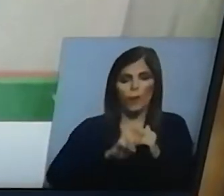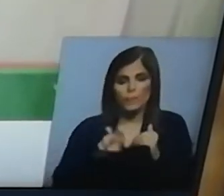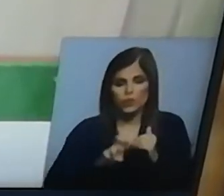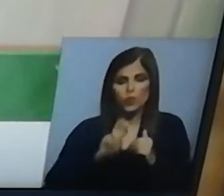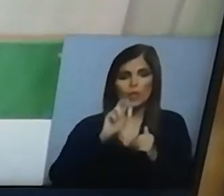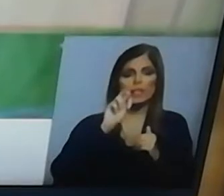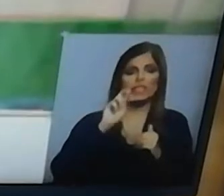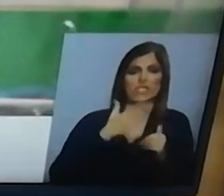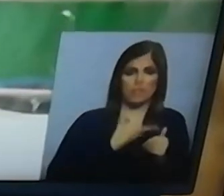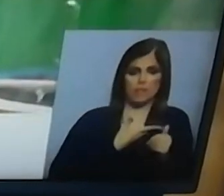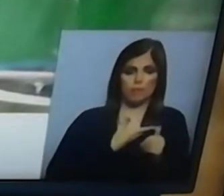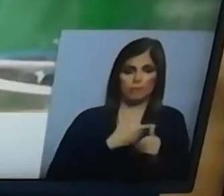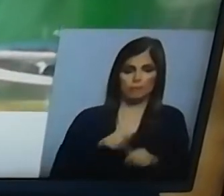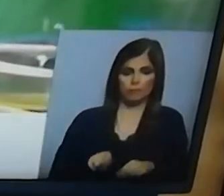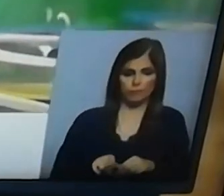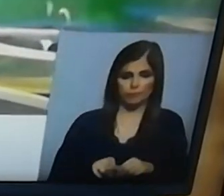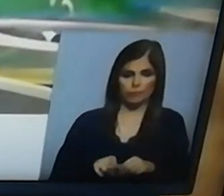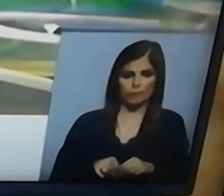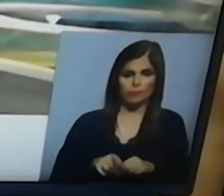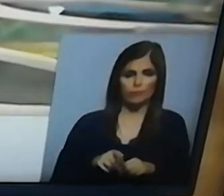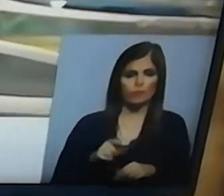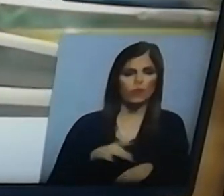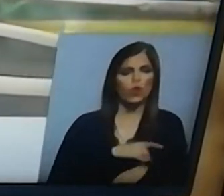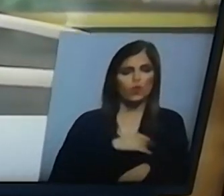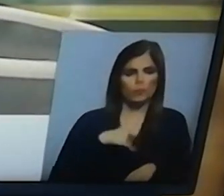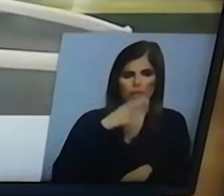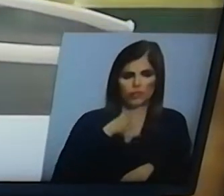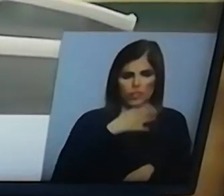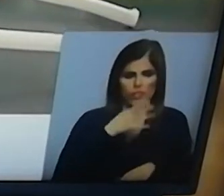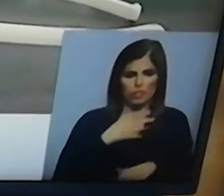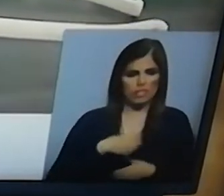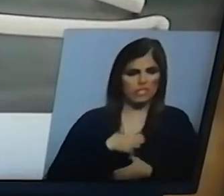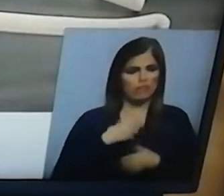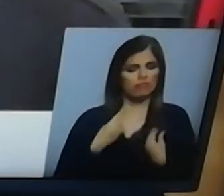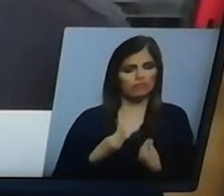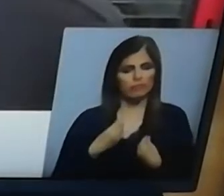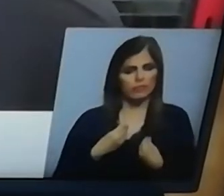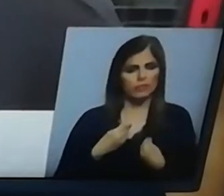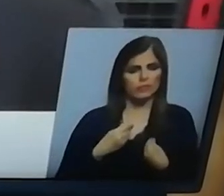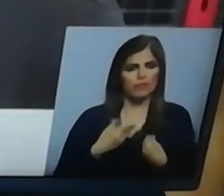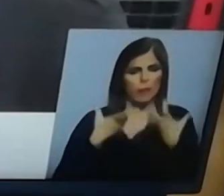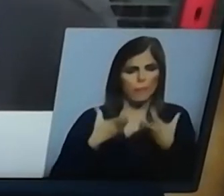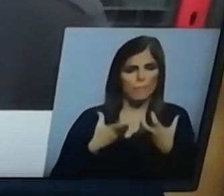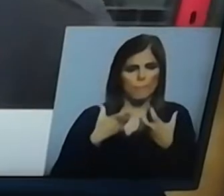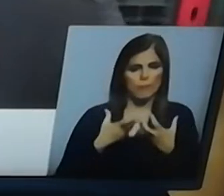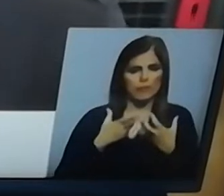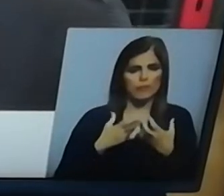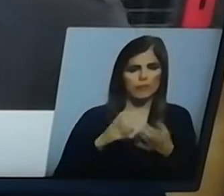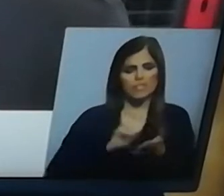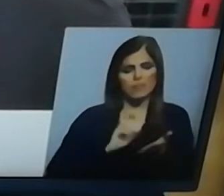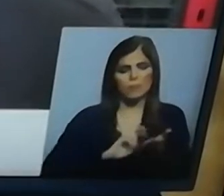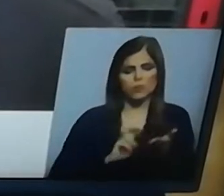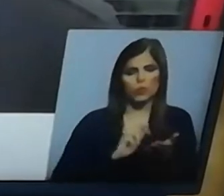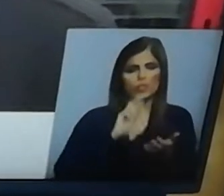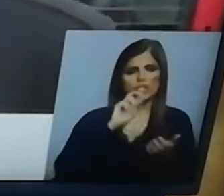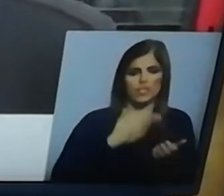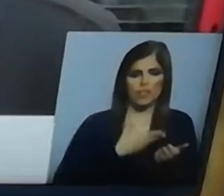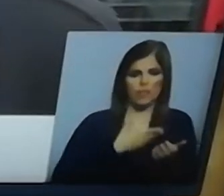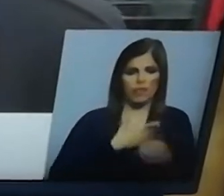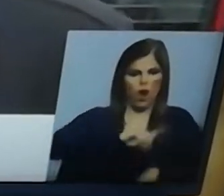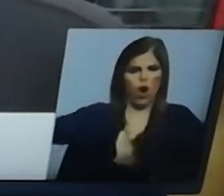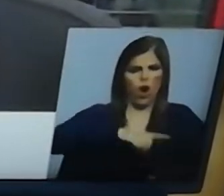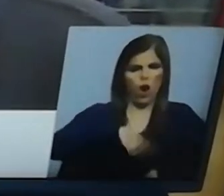Uma das queixas que os médicos estão a dizer é o conforto e o peso das impressões 3D. Ou seja, passado algumas horas, os